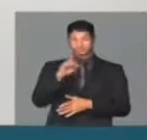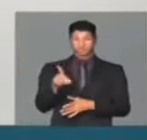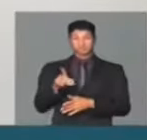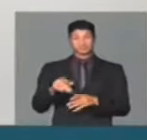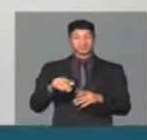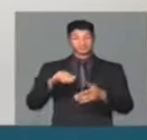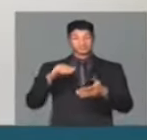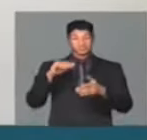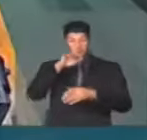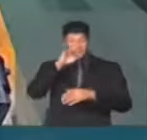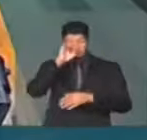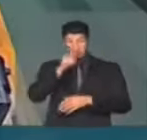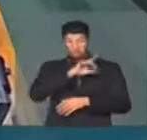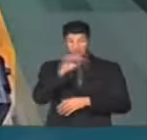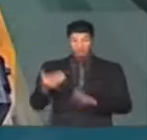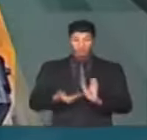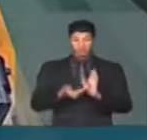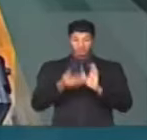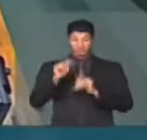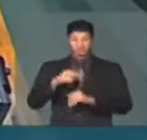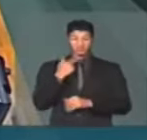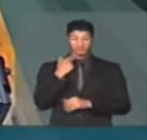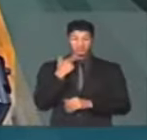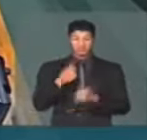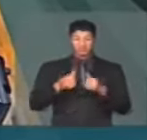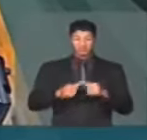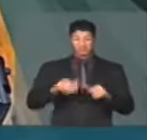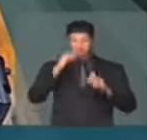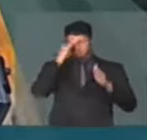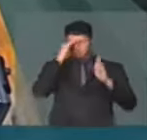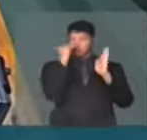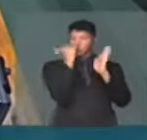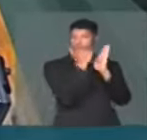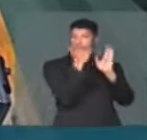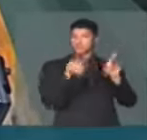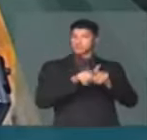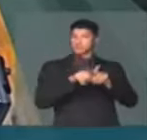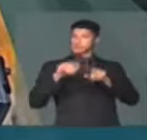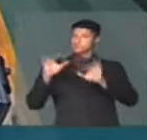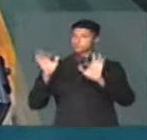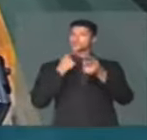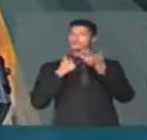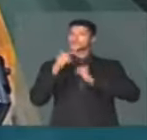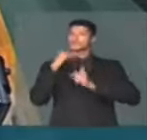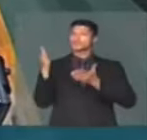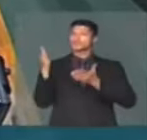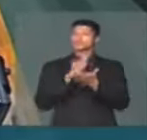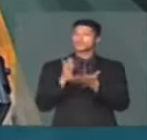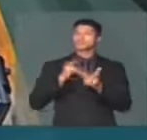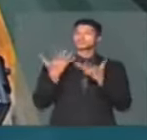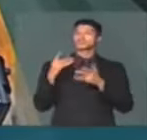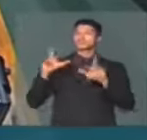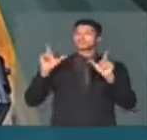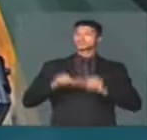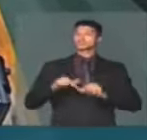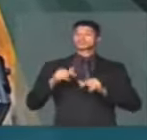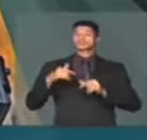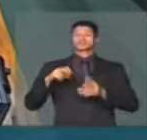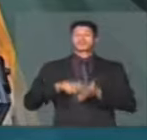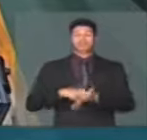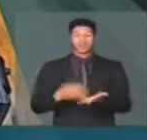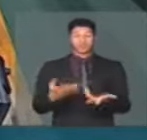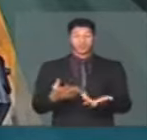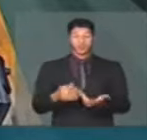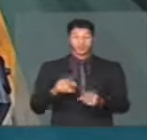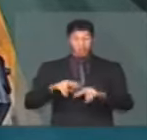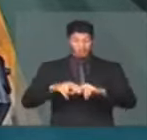dia. A ordem do dia desta casa não pode estar submetida à vontade de alguns que querem reduzir a